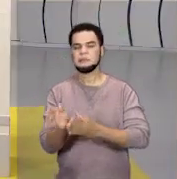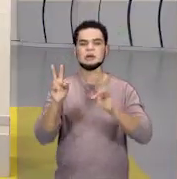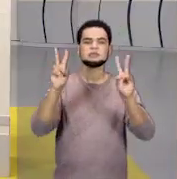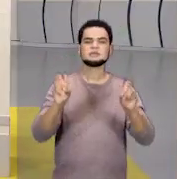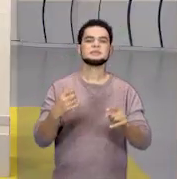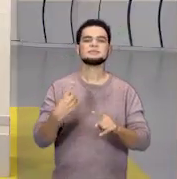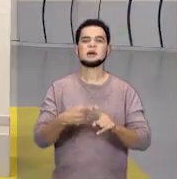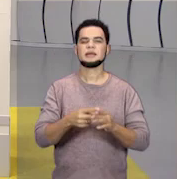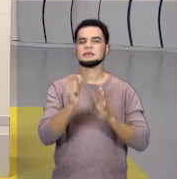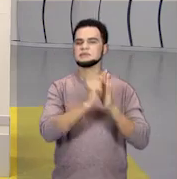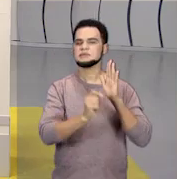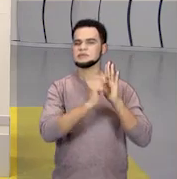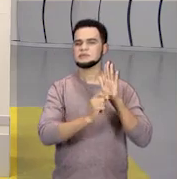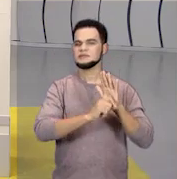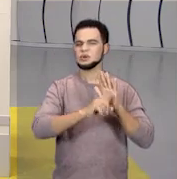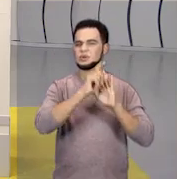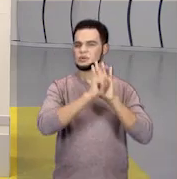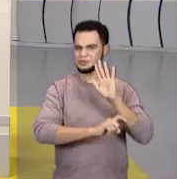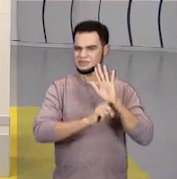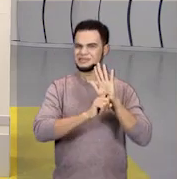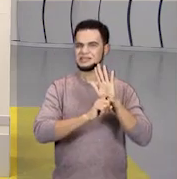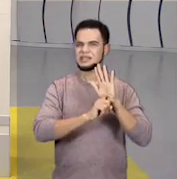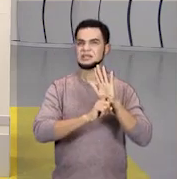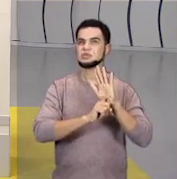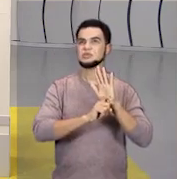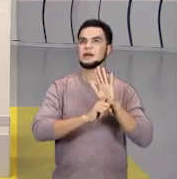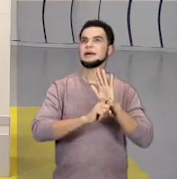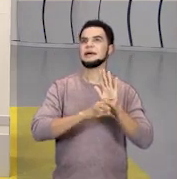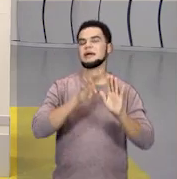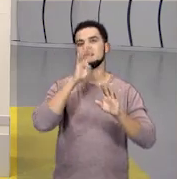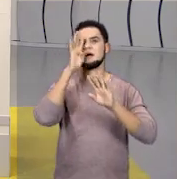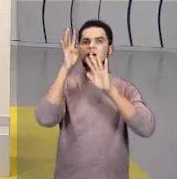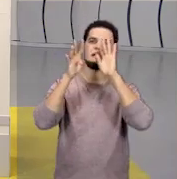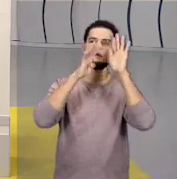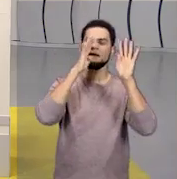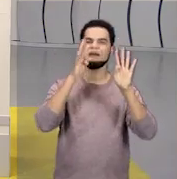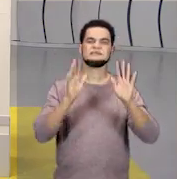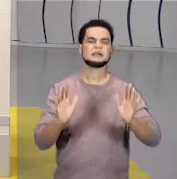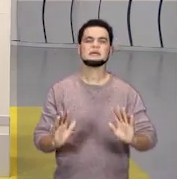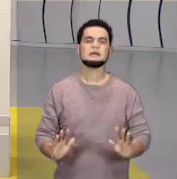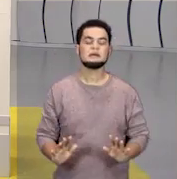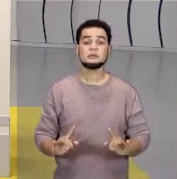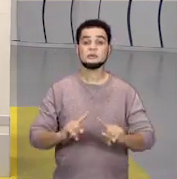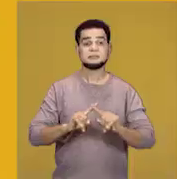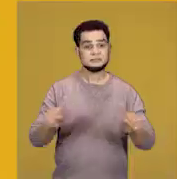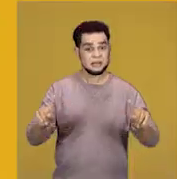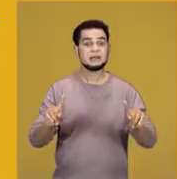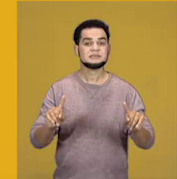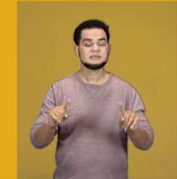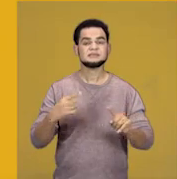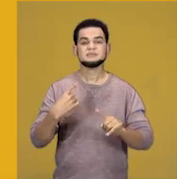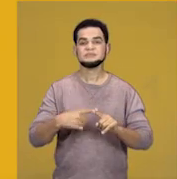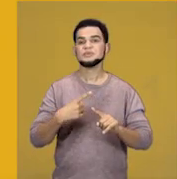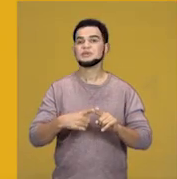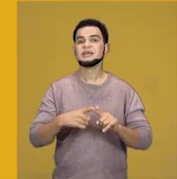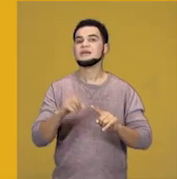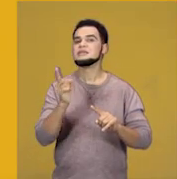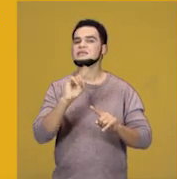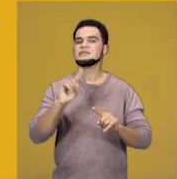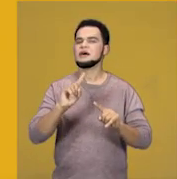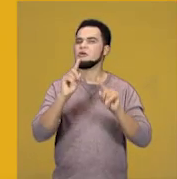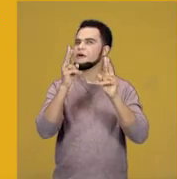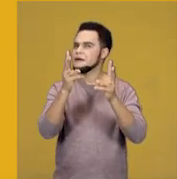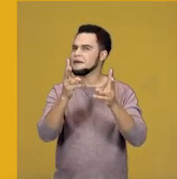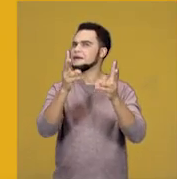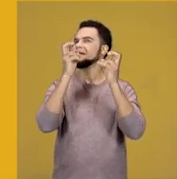lá totalmente fora lá do comum. É justamente pelo fato de não ter interpretado